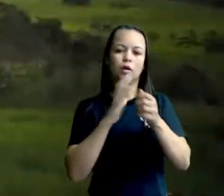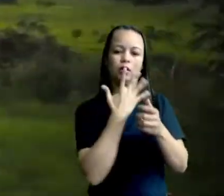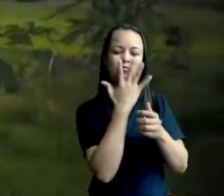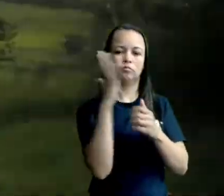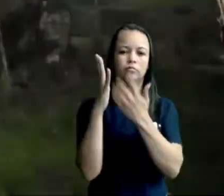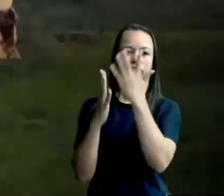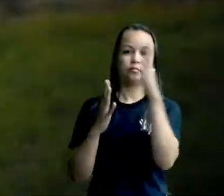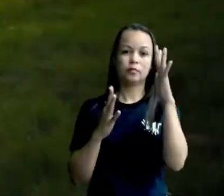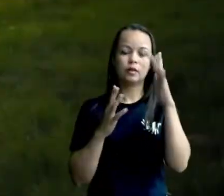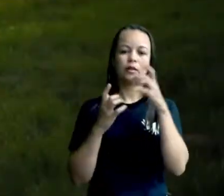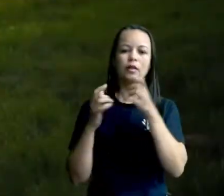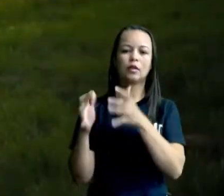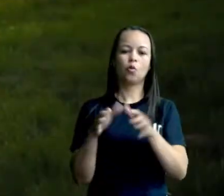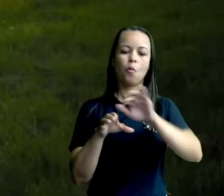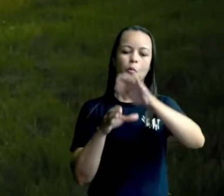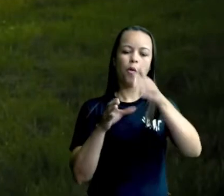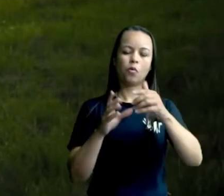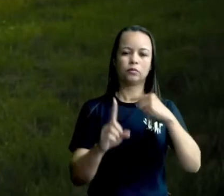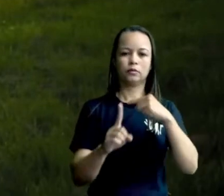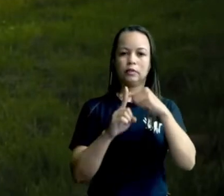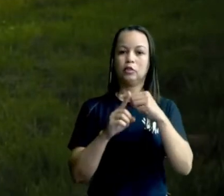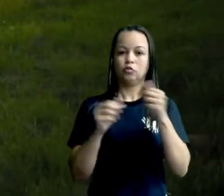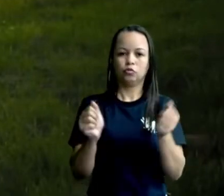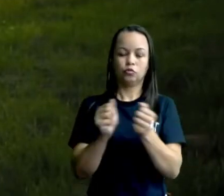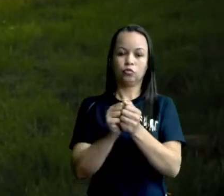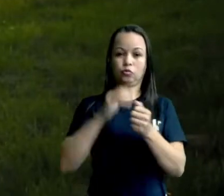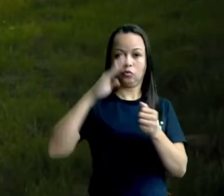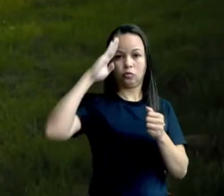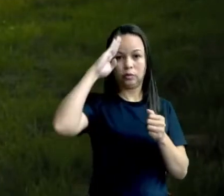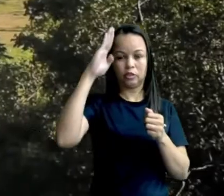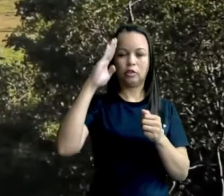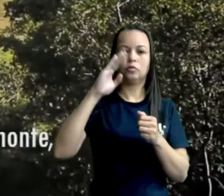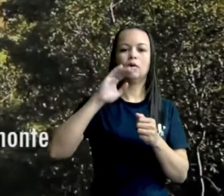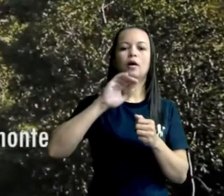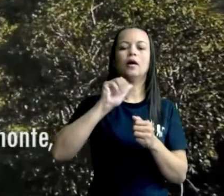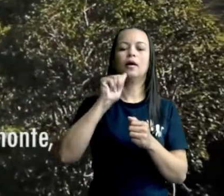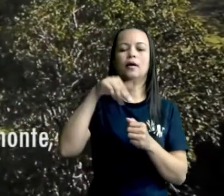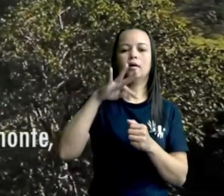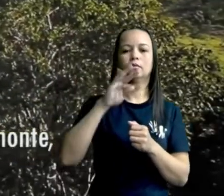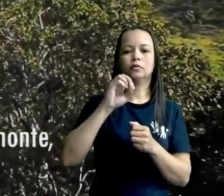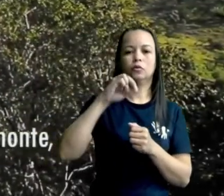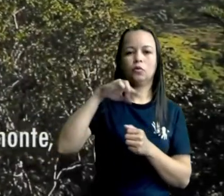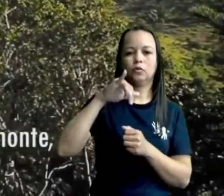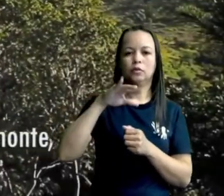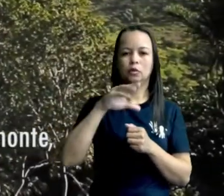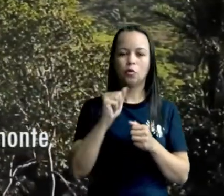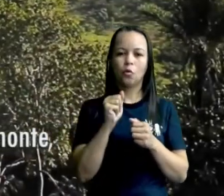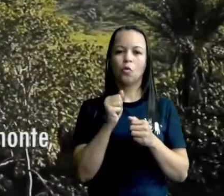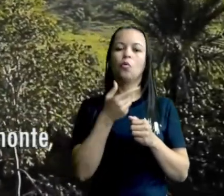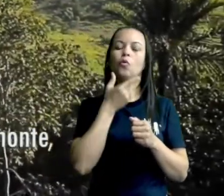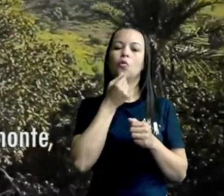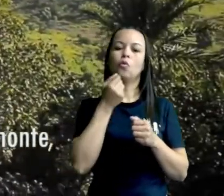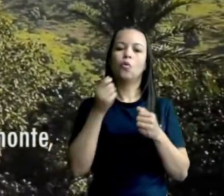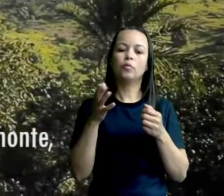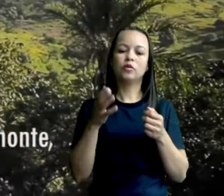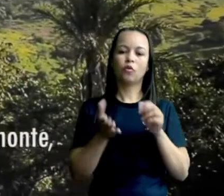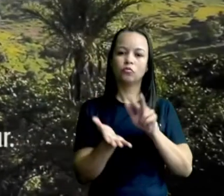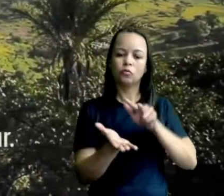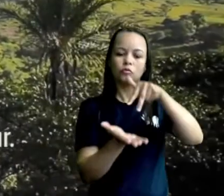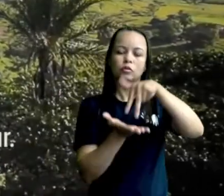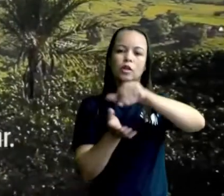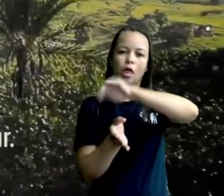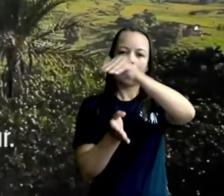aqui, norteado pelo experiente sargento-mor Antônio Dias Cardoso, Fernandes Vieira montou trincheiras nas partes altas